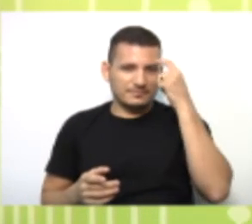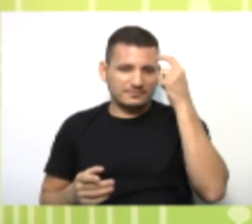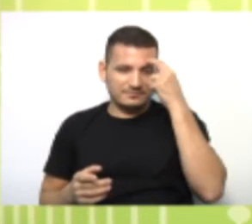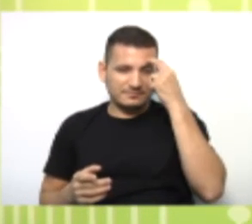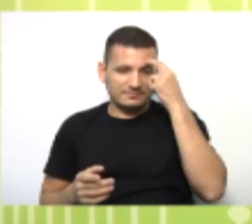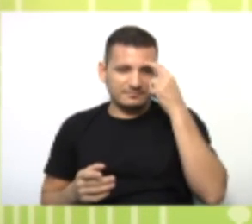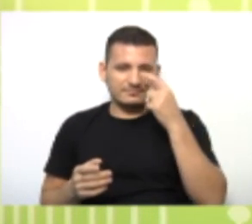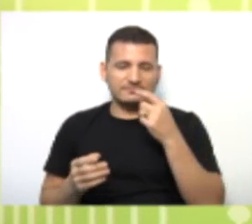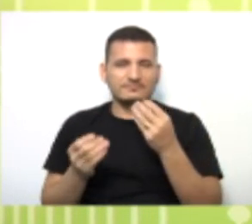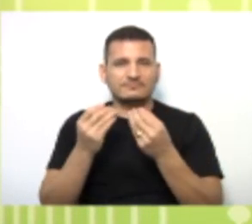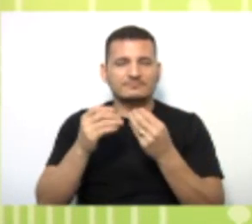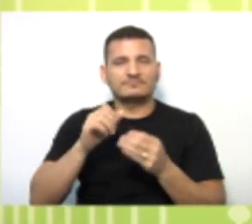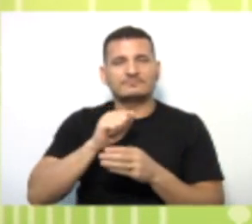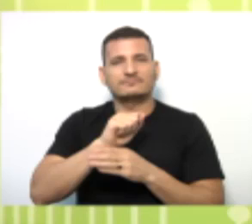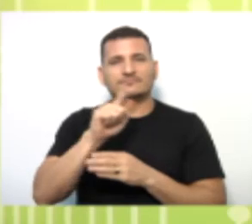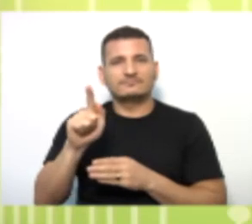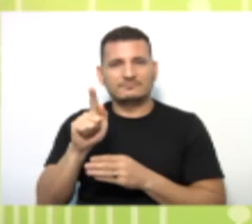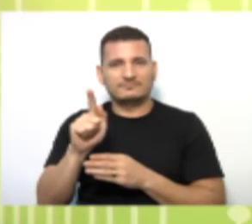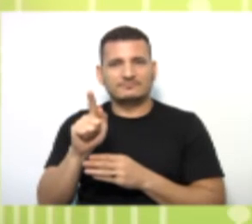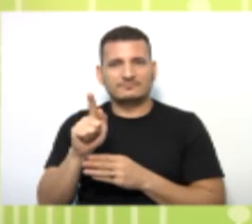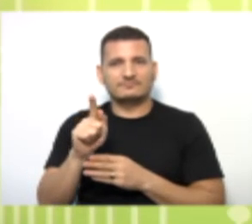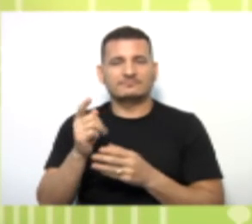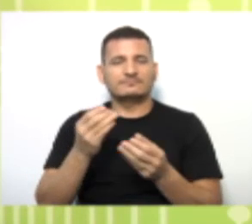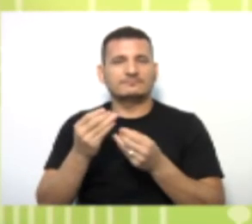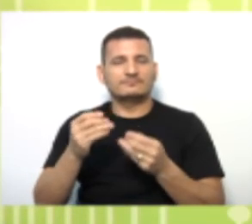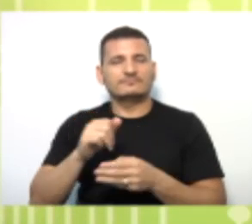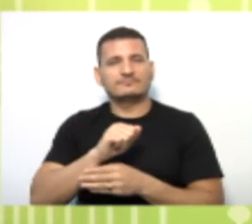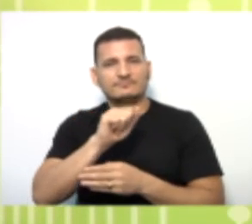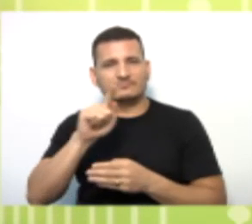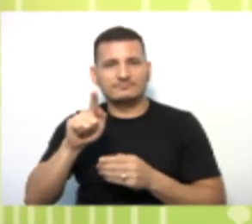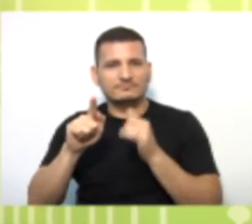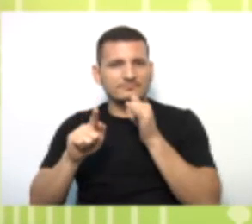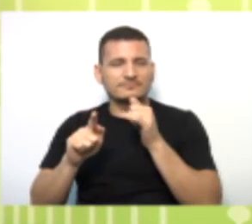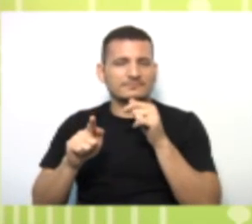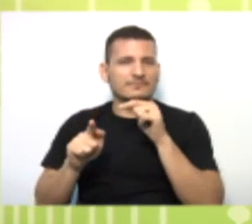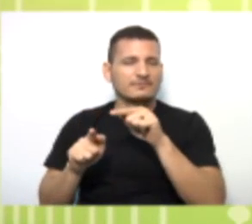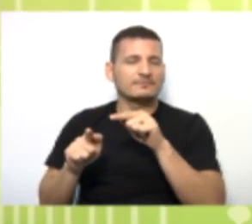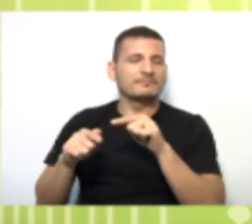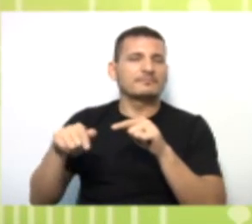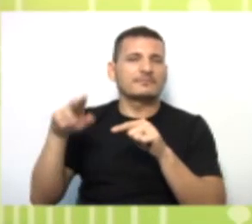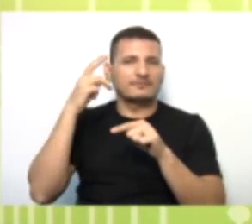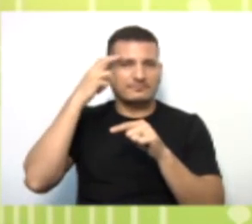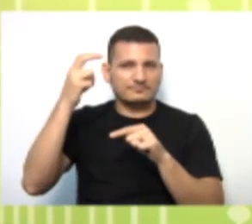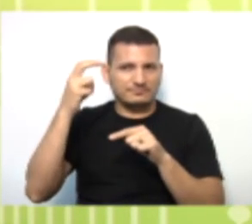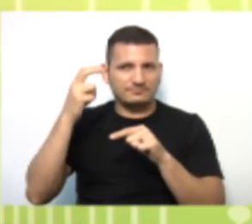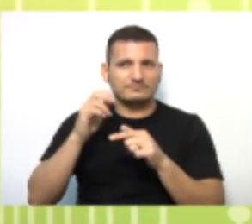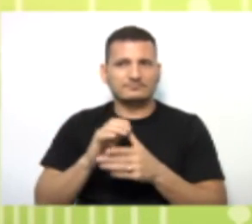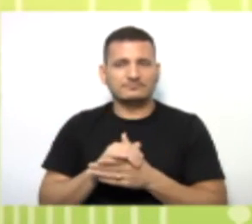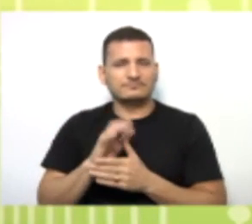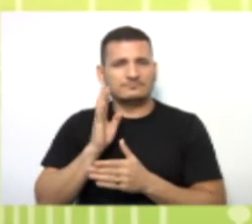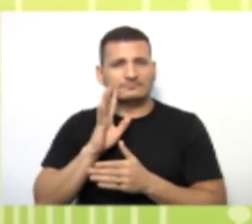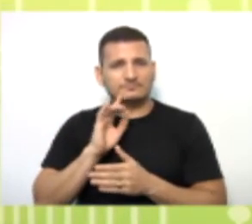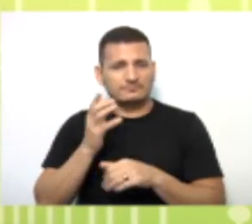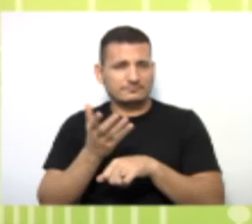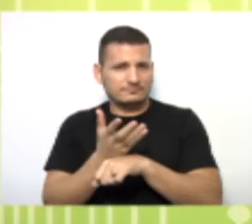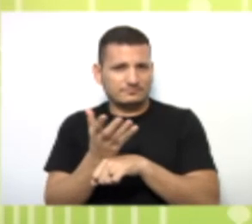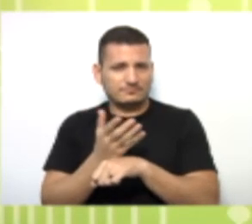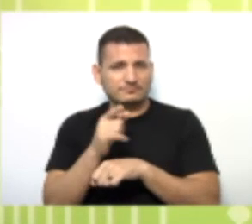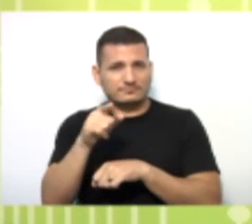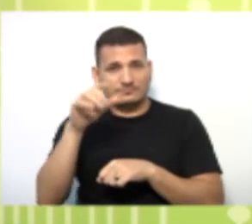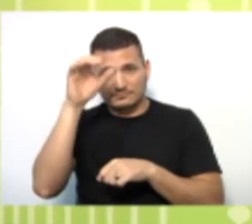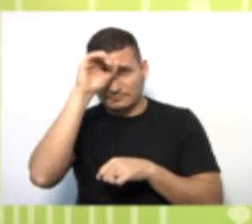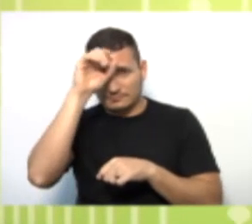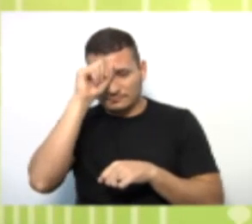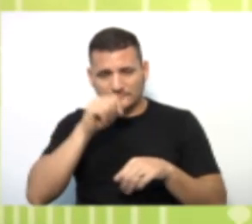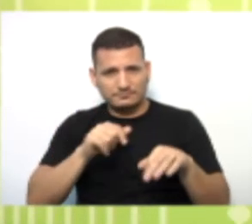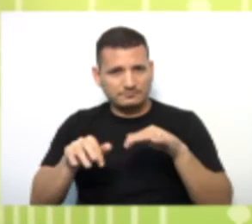pensar em um algoritmo. Em como ele poderia ser se ele fosse mais inteligente. E o legal dessa disciplina é que quando você aprender a